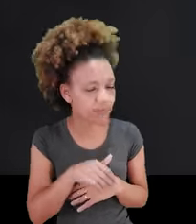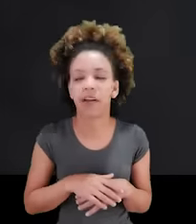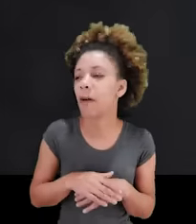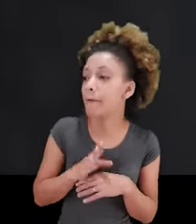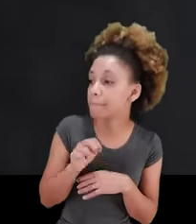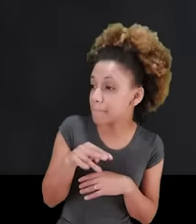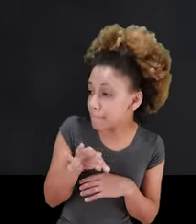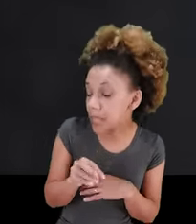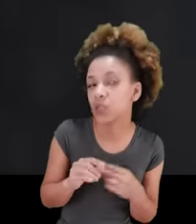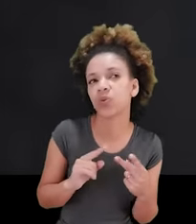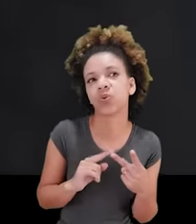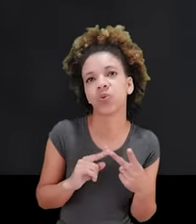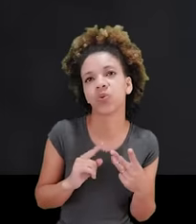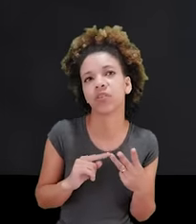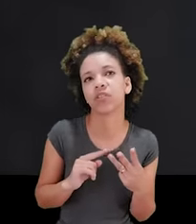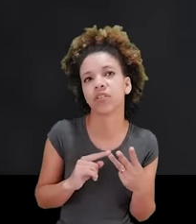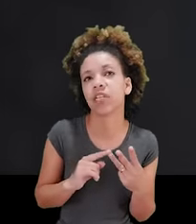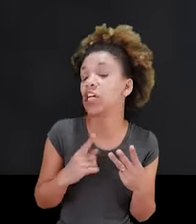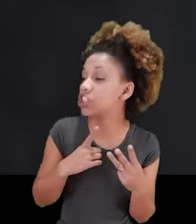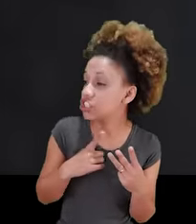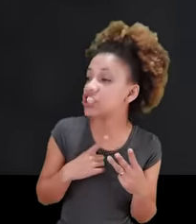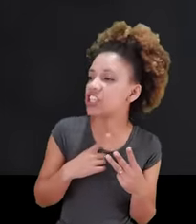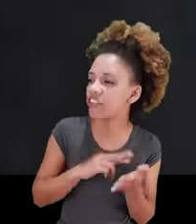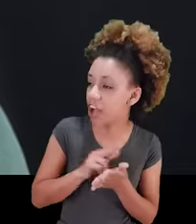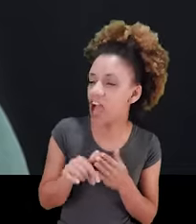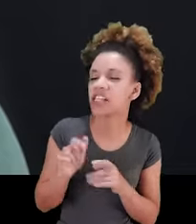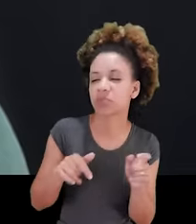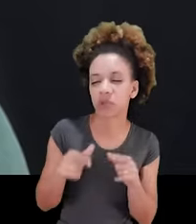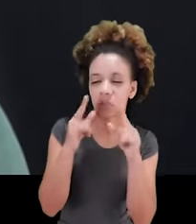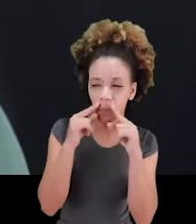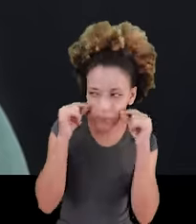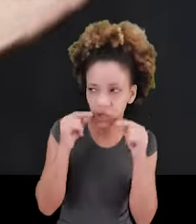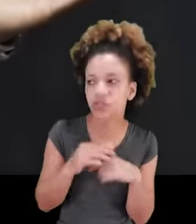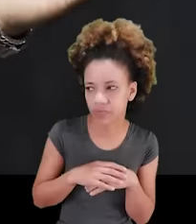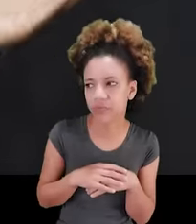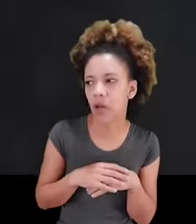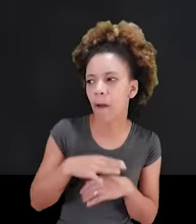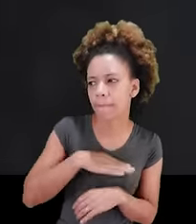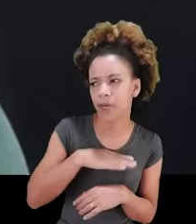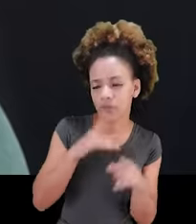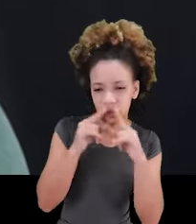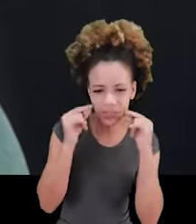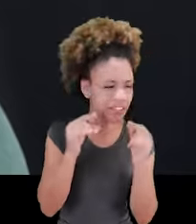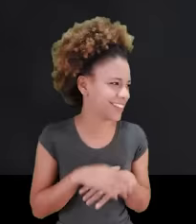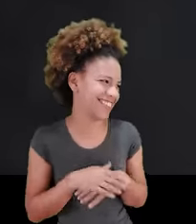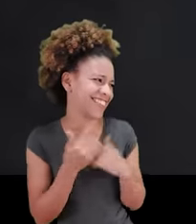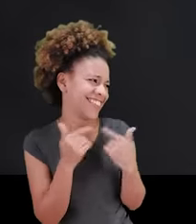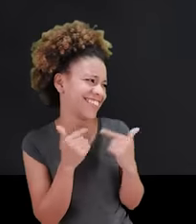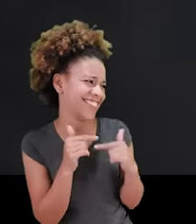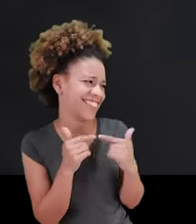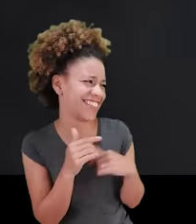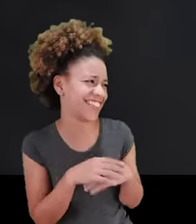o Bento, eram assim jogadores que também tinha bigode. Havia muitos jogadores com bigode nos anos 80. Havia muitos portugueses com bigode nos anos 80. Não, sim, mas. Sim,